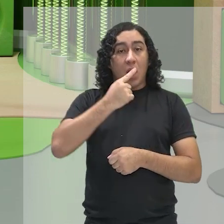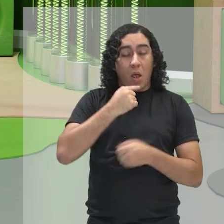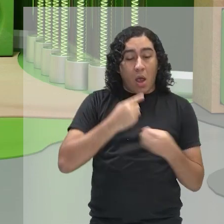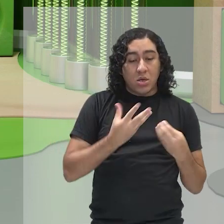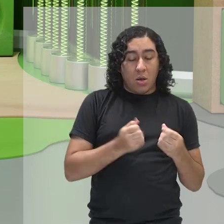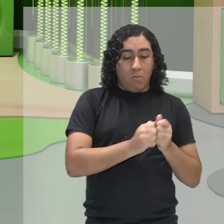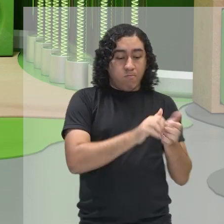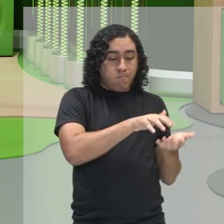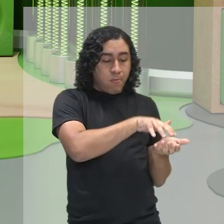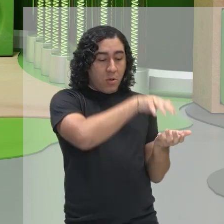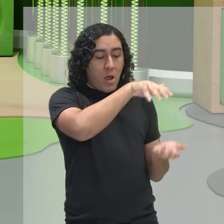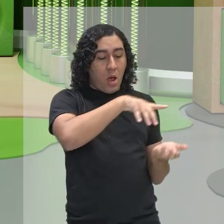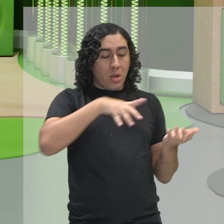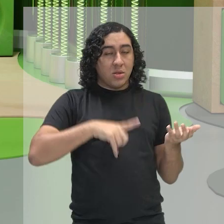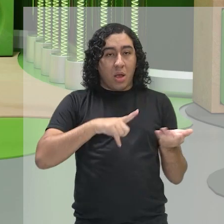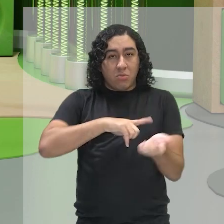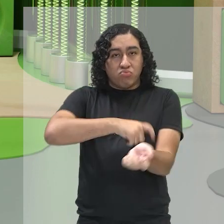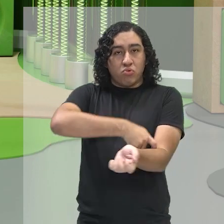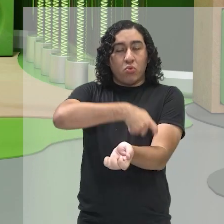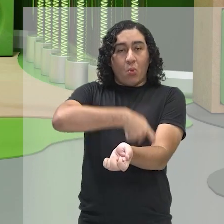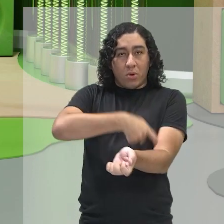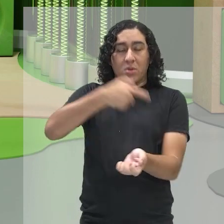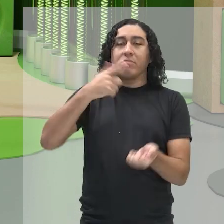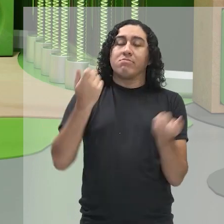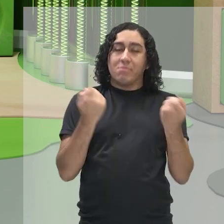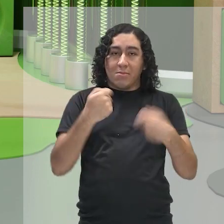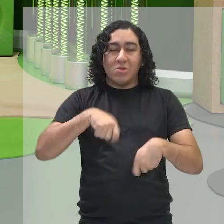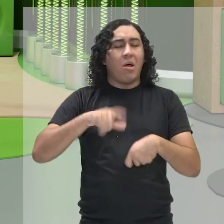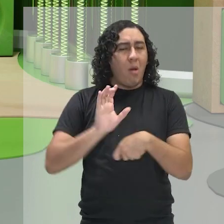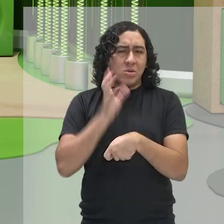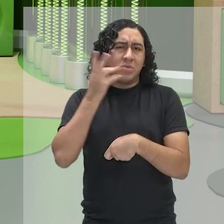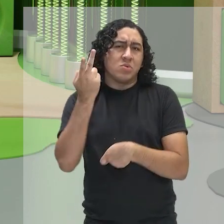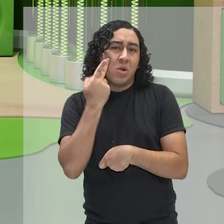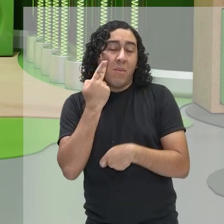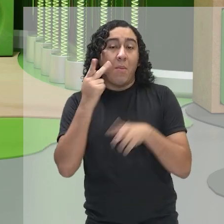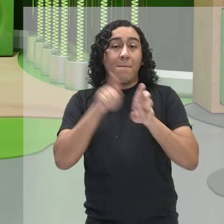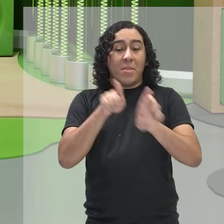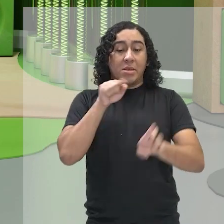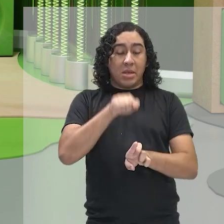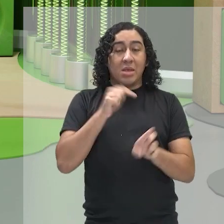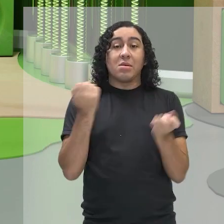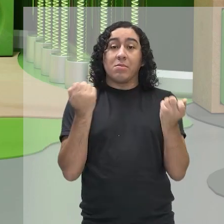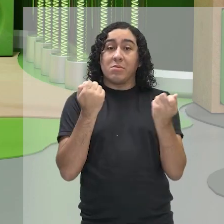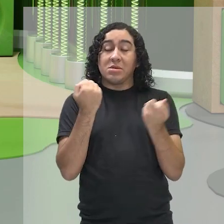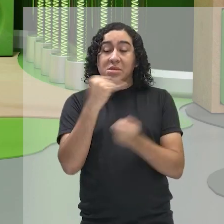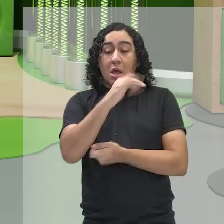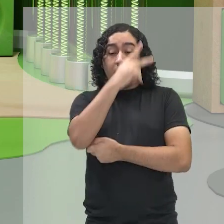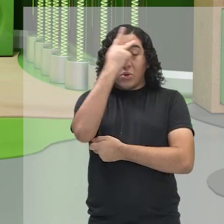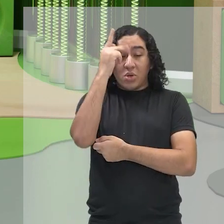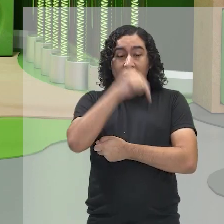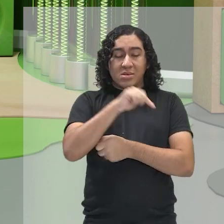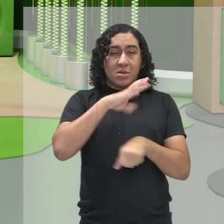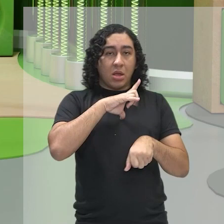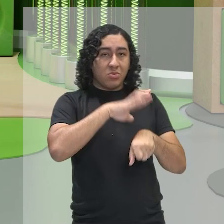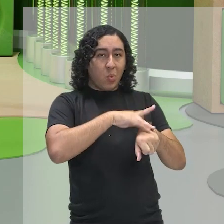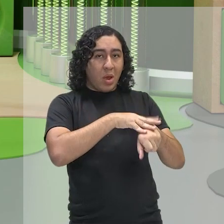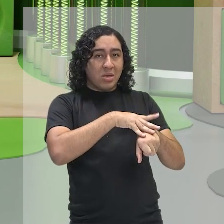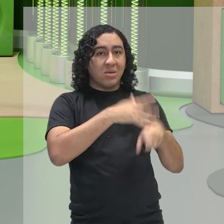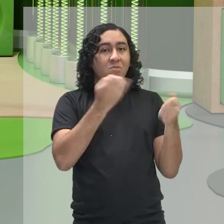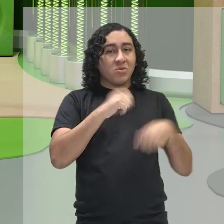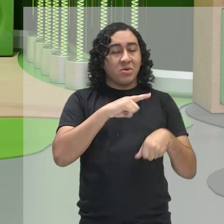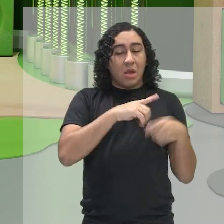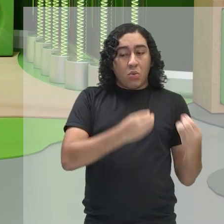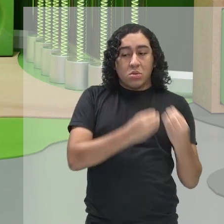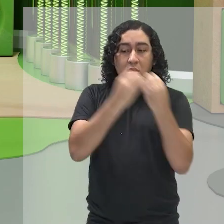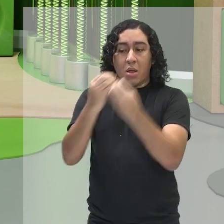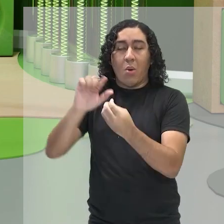correta, né? Não tem nenhum perigo, mas a transfusão de sangue ali, ela pode, né? Se a pessoa estava contaminada, pode vir a